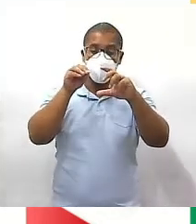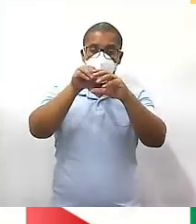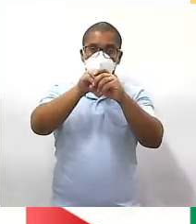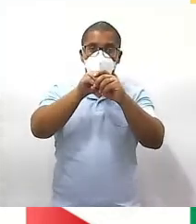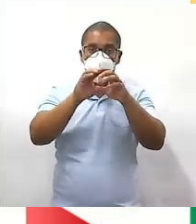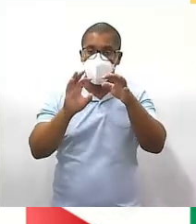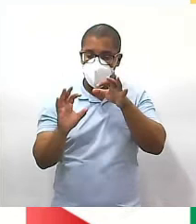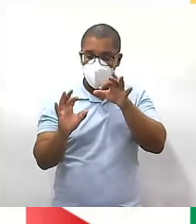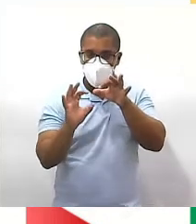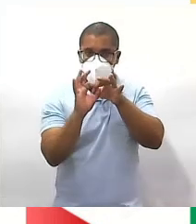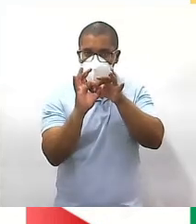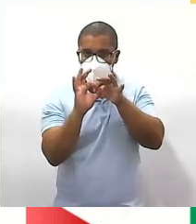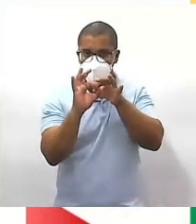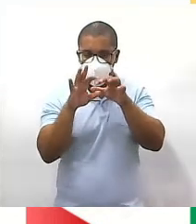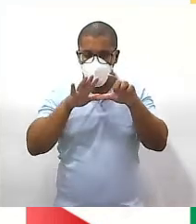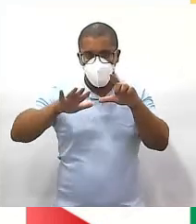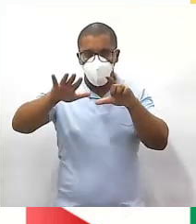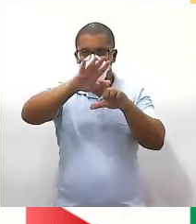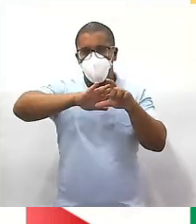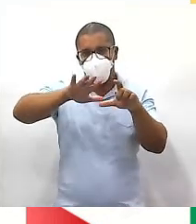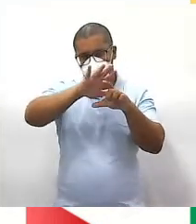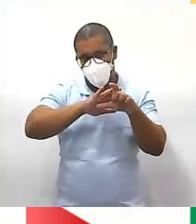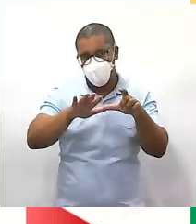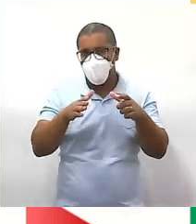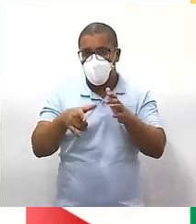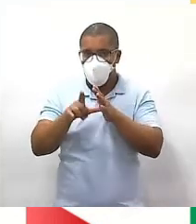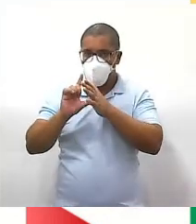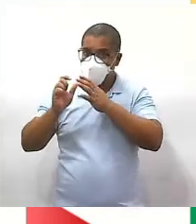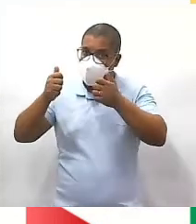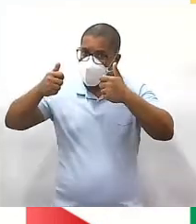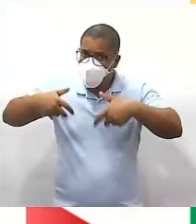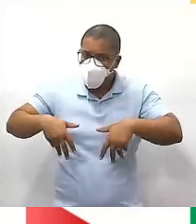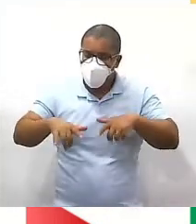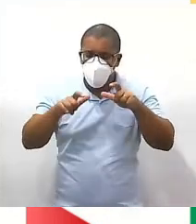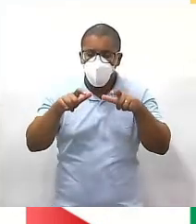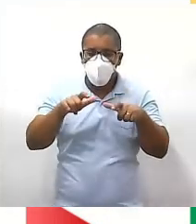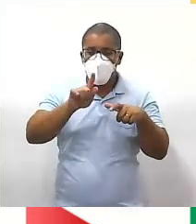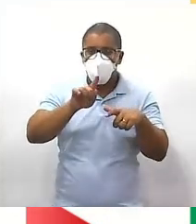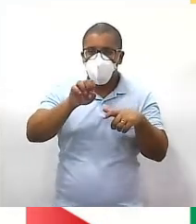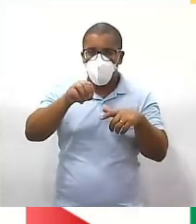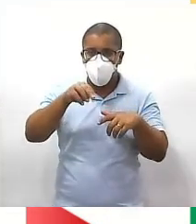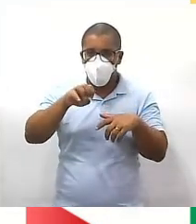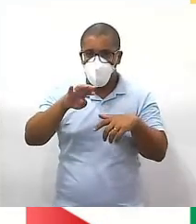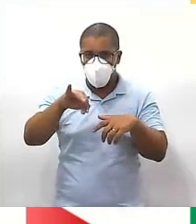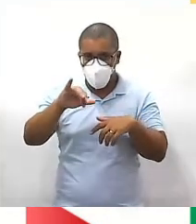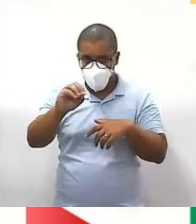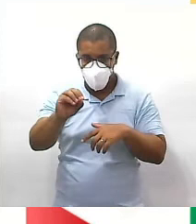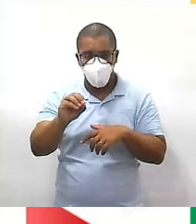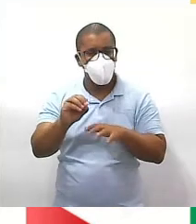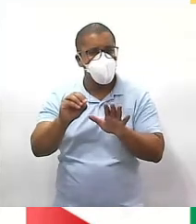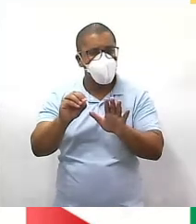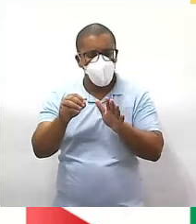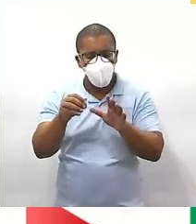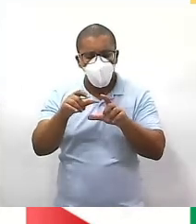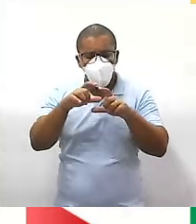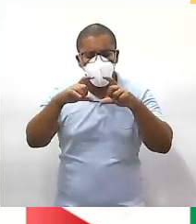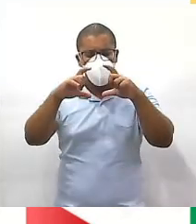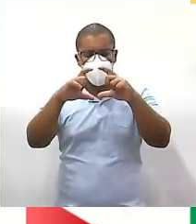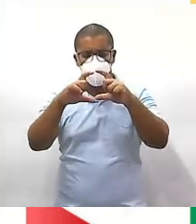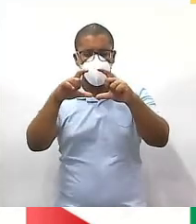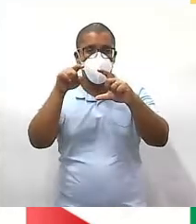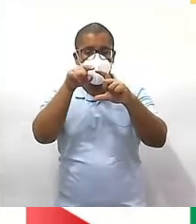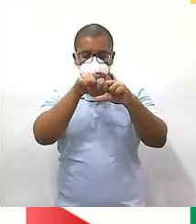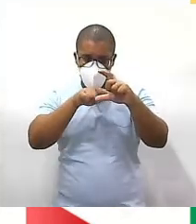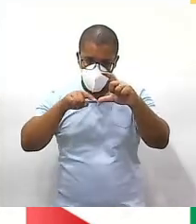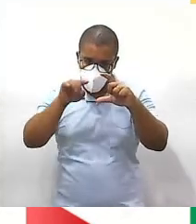ligado exatamente ao espaço que a gente acabou de falar, lugar geométrico, tá bom? E aí a circunferência ela tem uma especificidade que eu